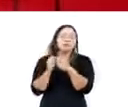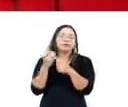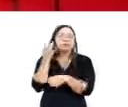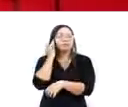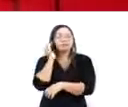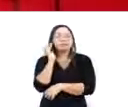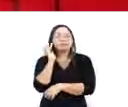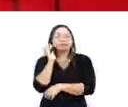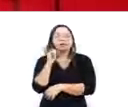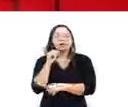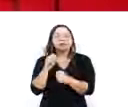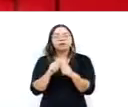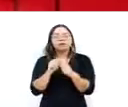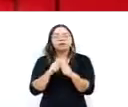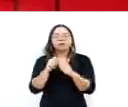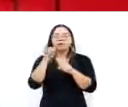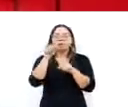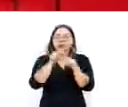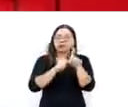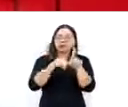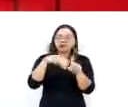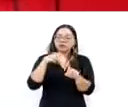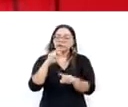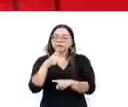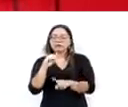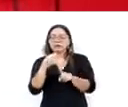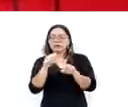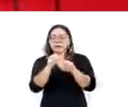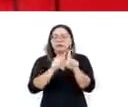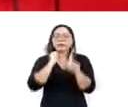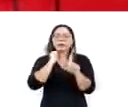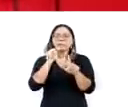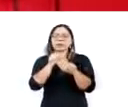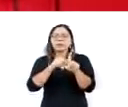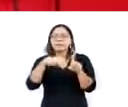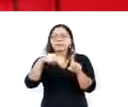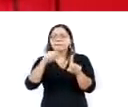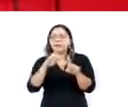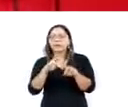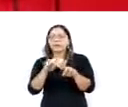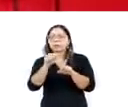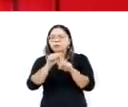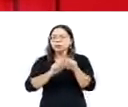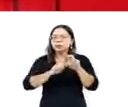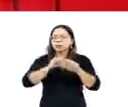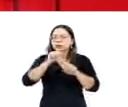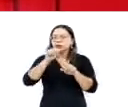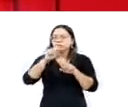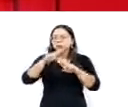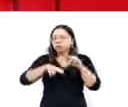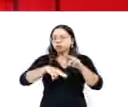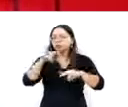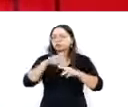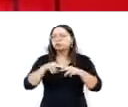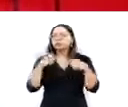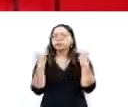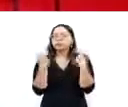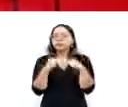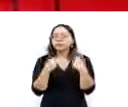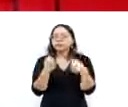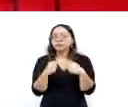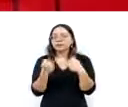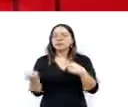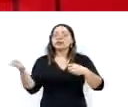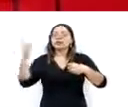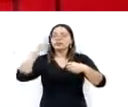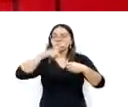proceder. E passamos o mês de março, de abril, maio, em junho, deu-se a